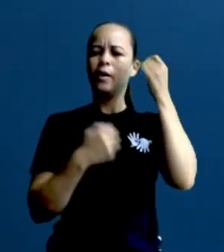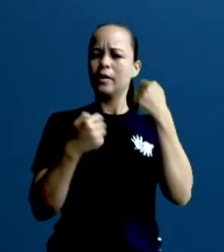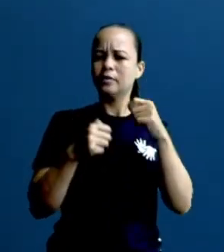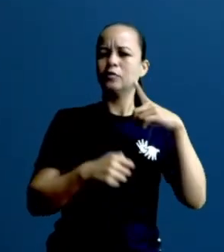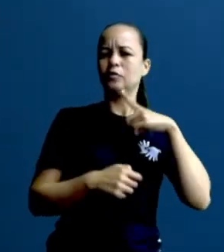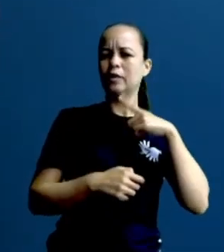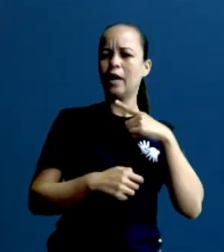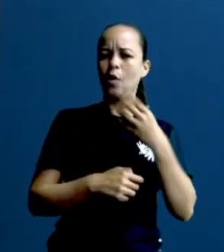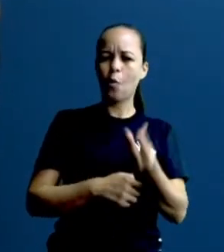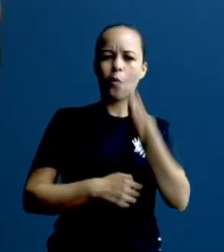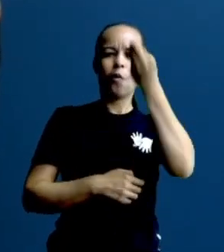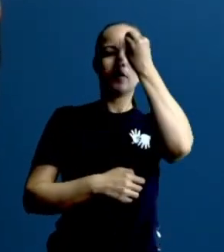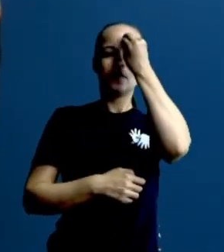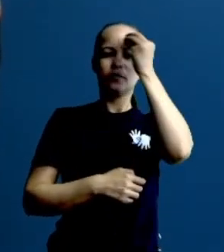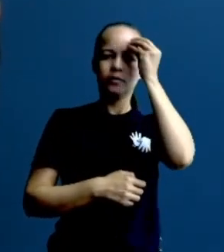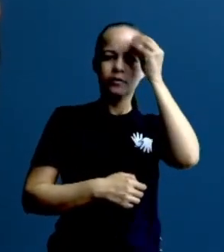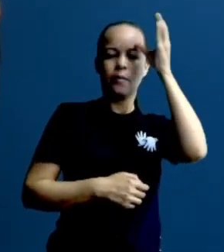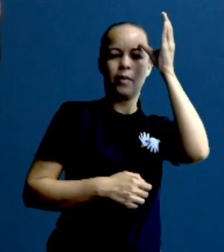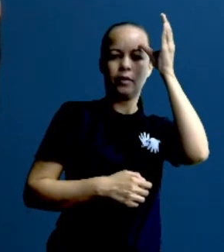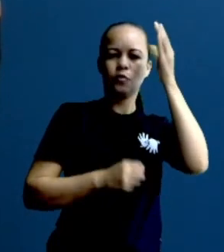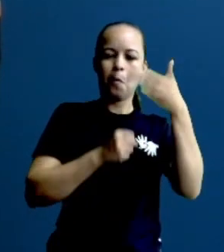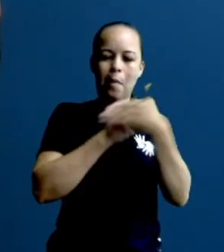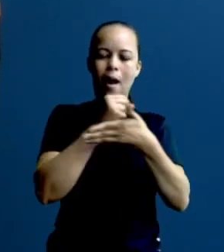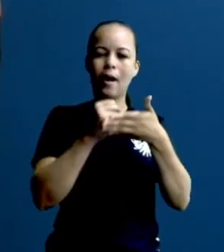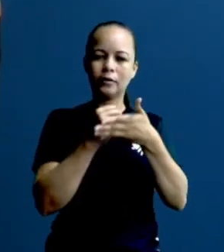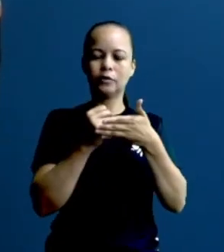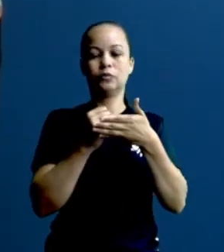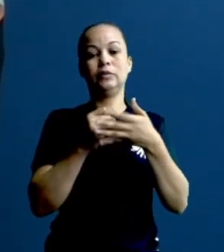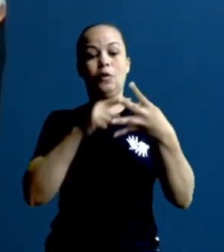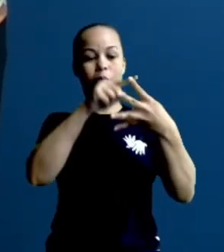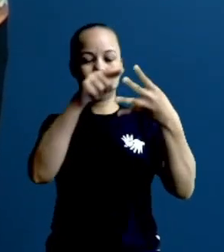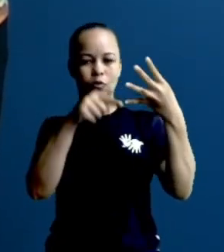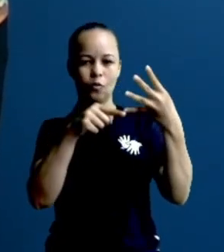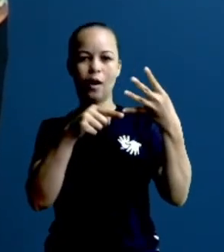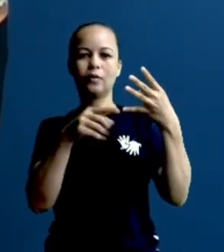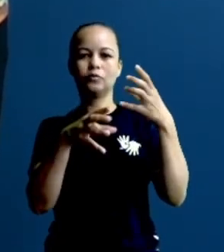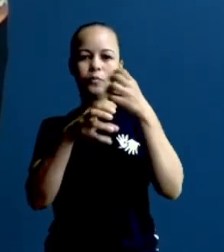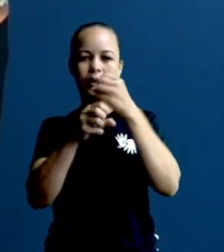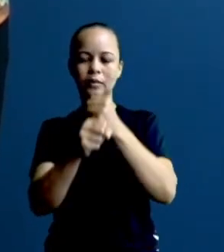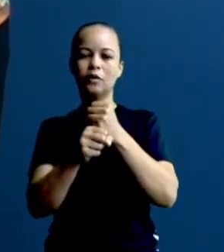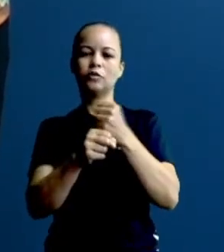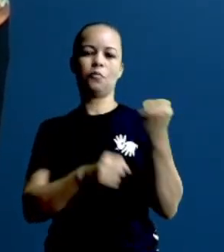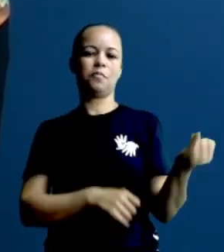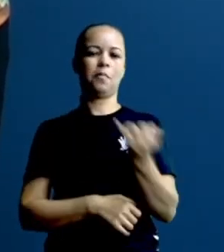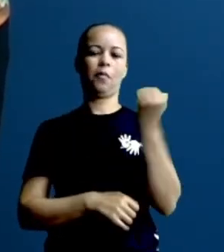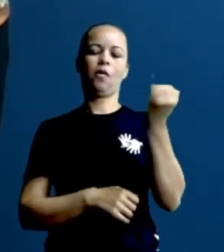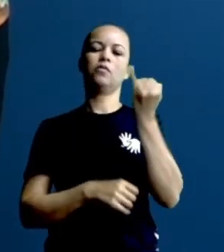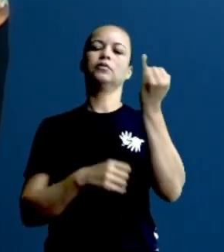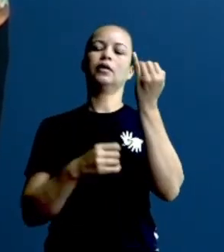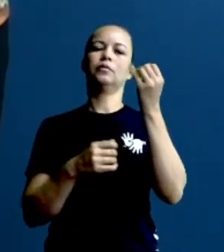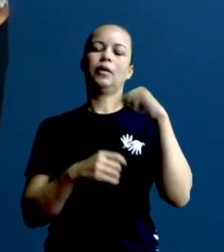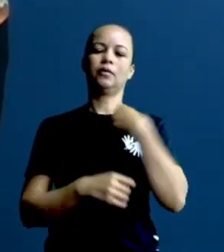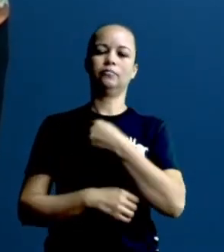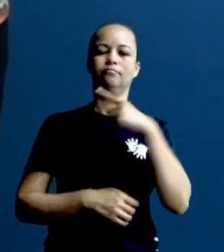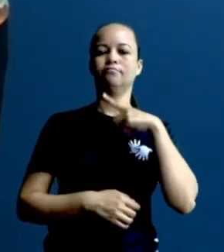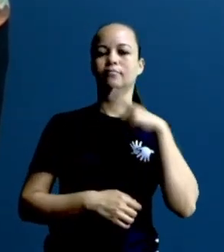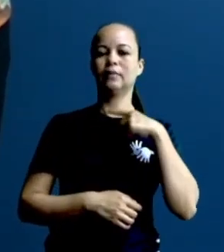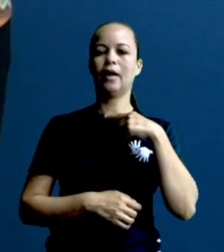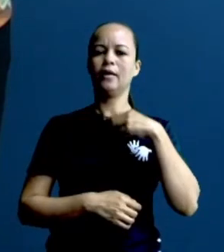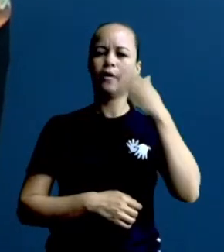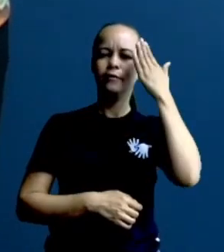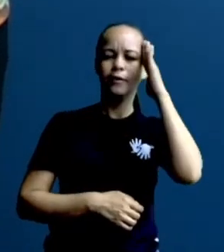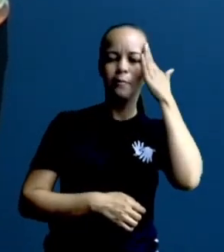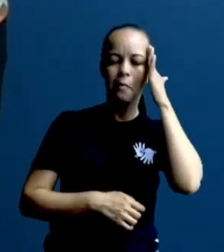conhecimento básico anterior. Então, as 4 operações, elas são fundamentais para que a gente tenha essa compreensão e